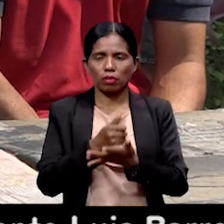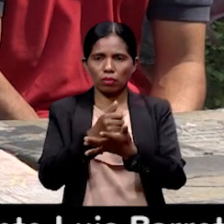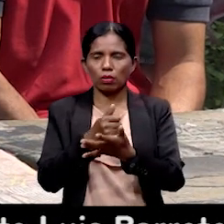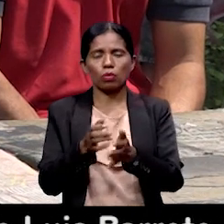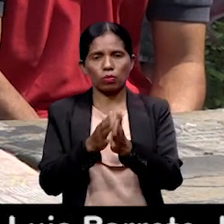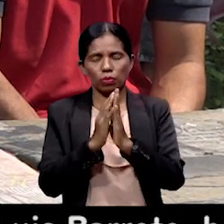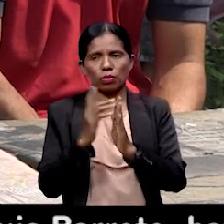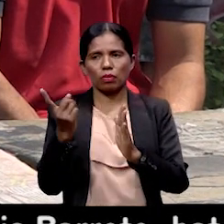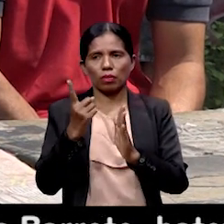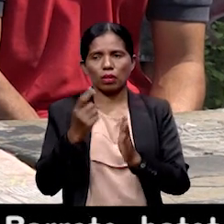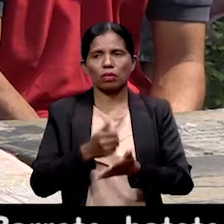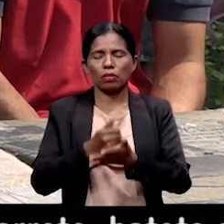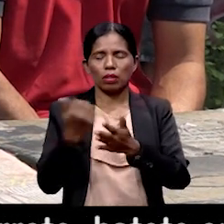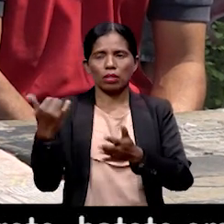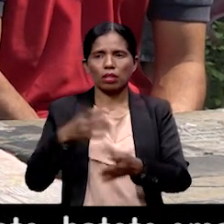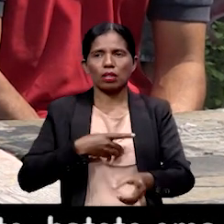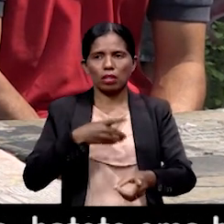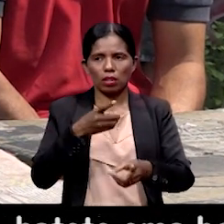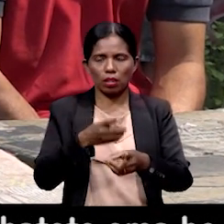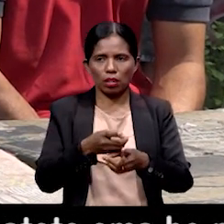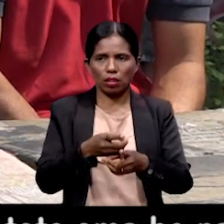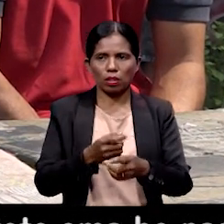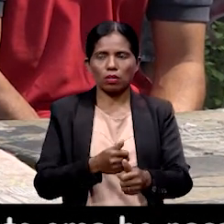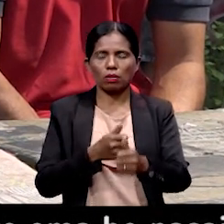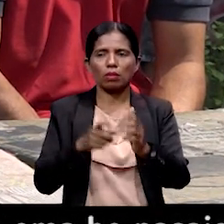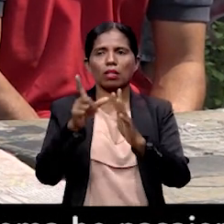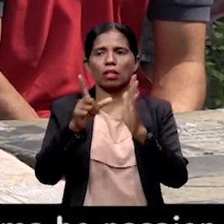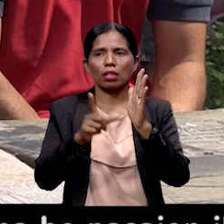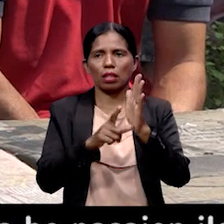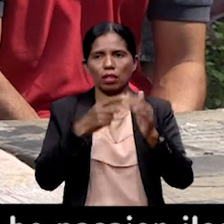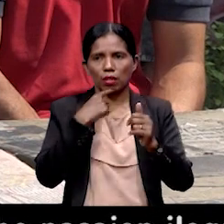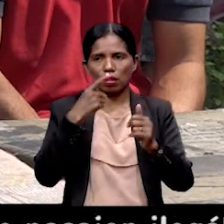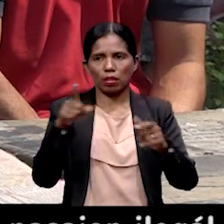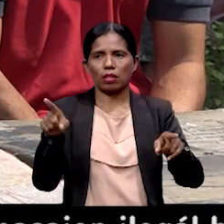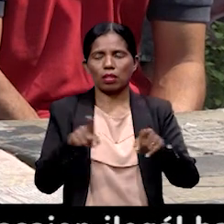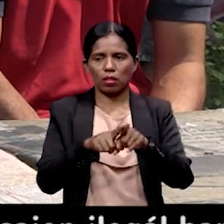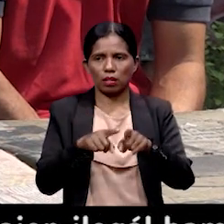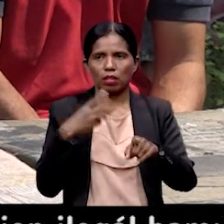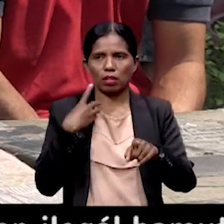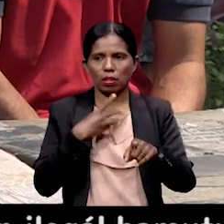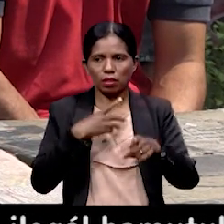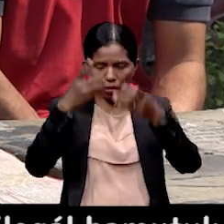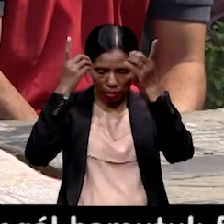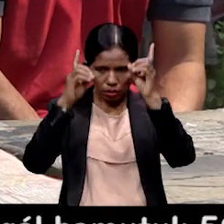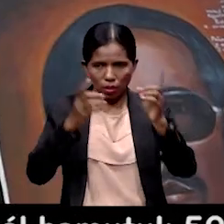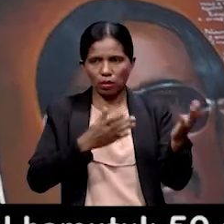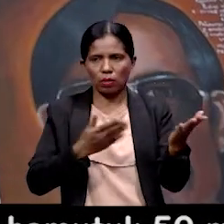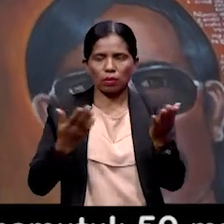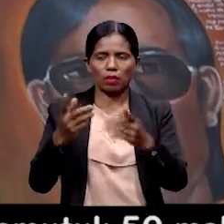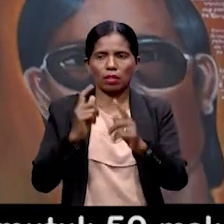kusu atu depende se ne direito, tuir lei haruka, ane sangita se decide atu lori patoa